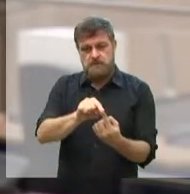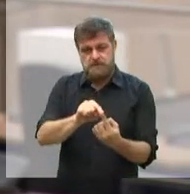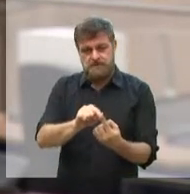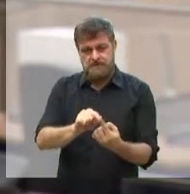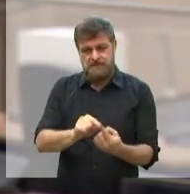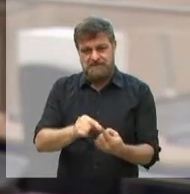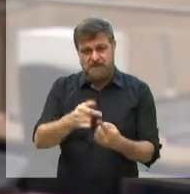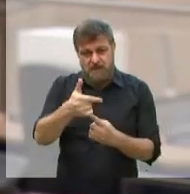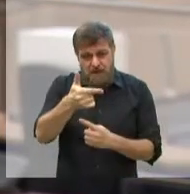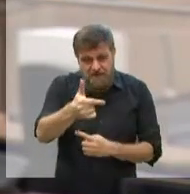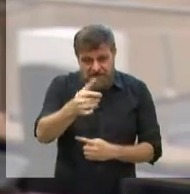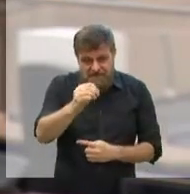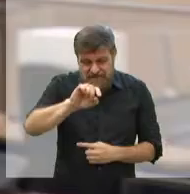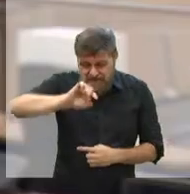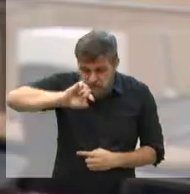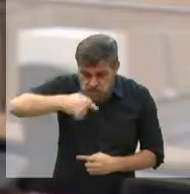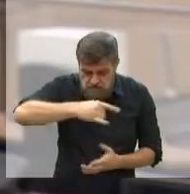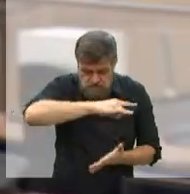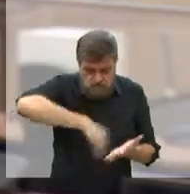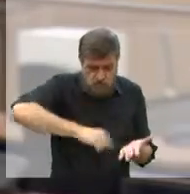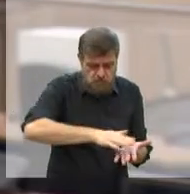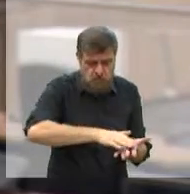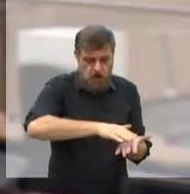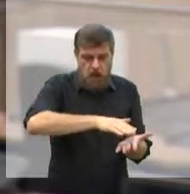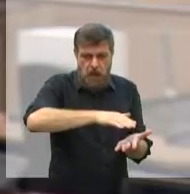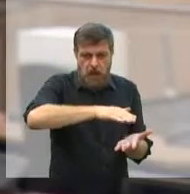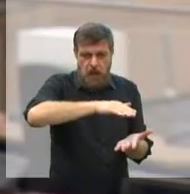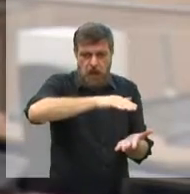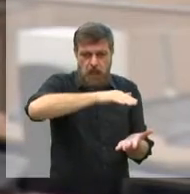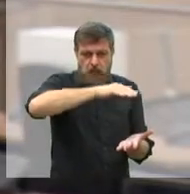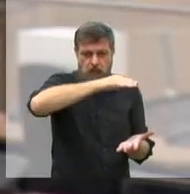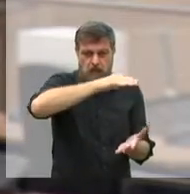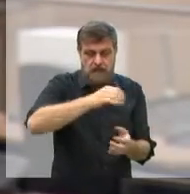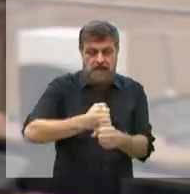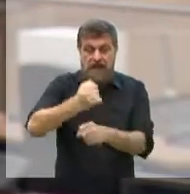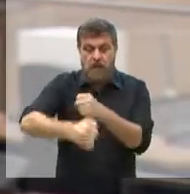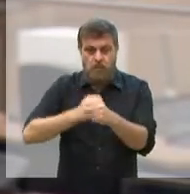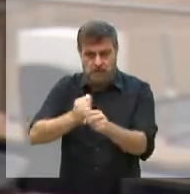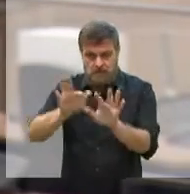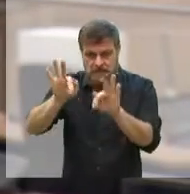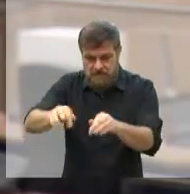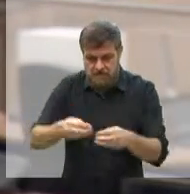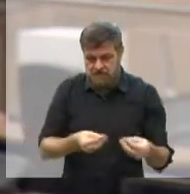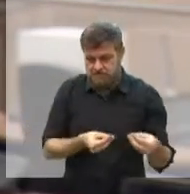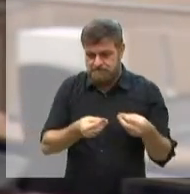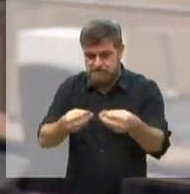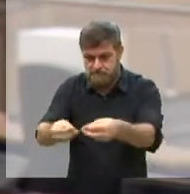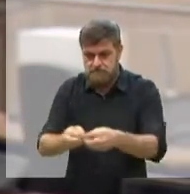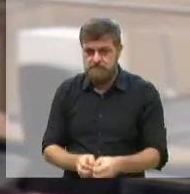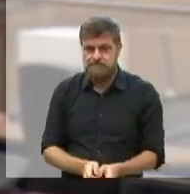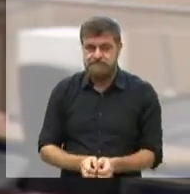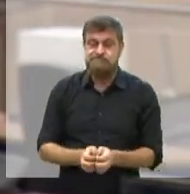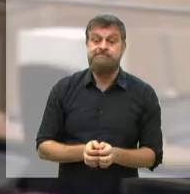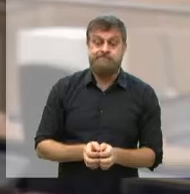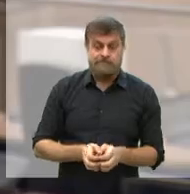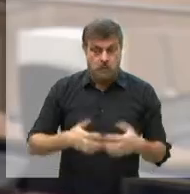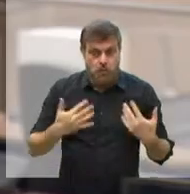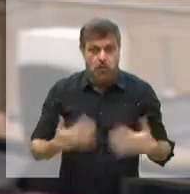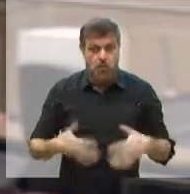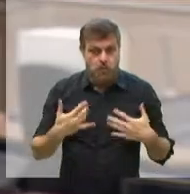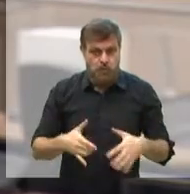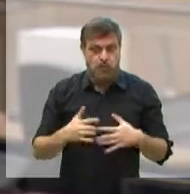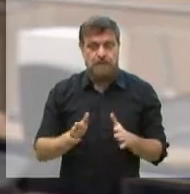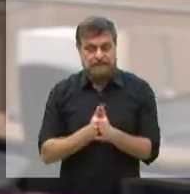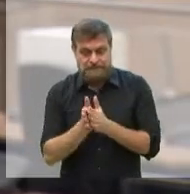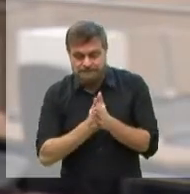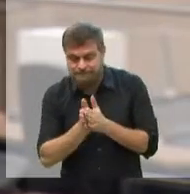entregar 20 mil escrituras até o final do ano que vem. É muito ambiciosa, o